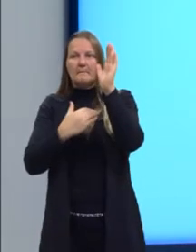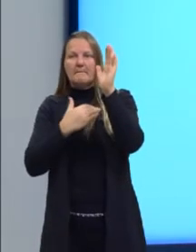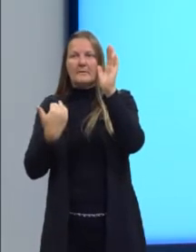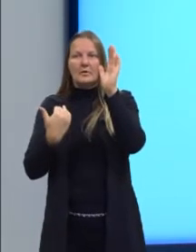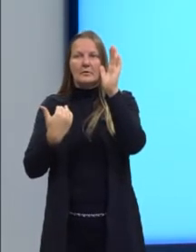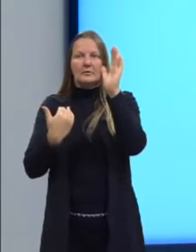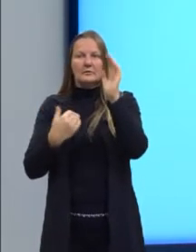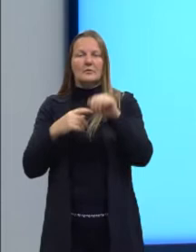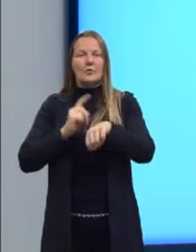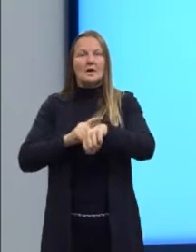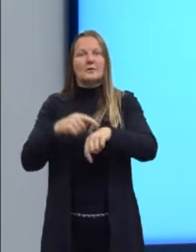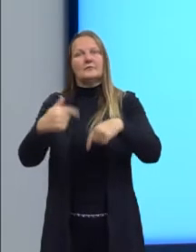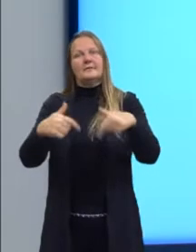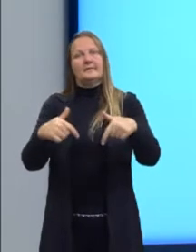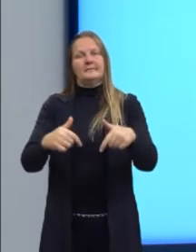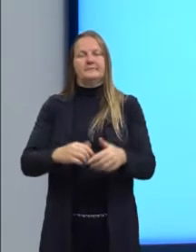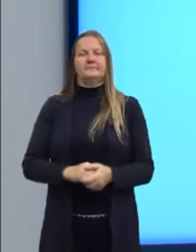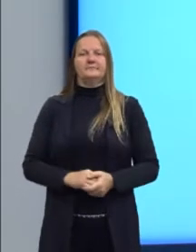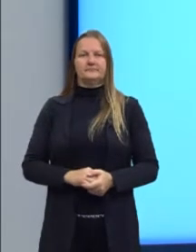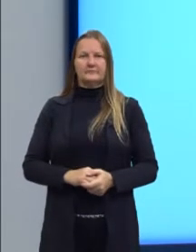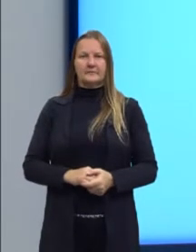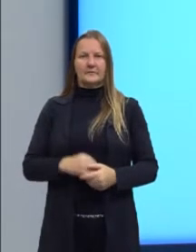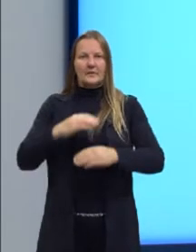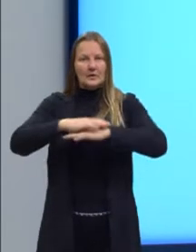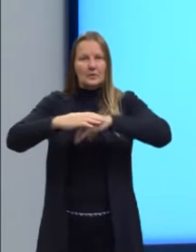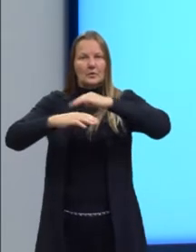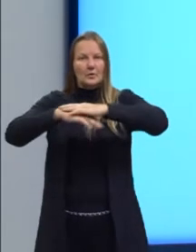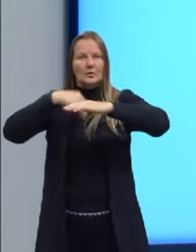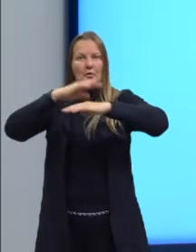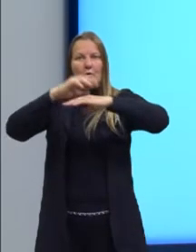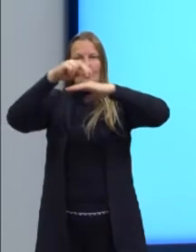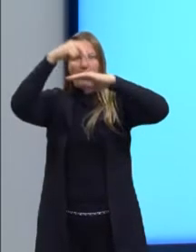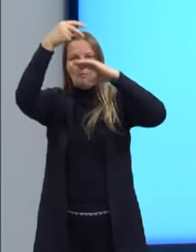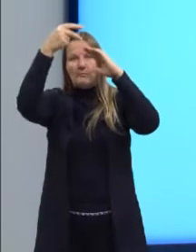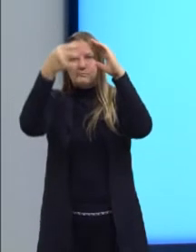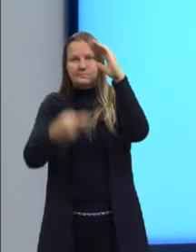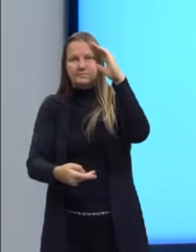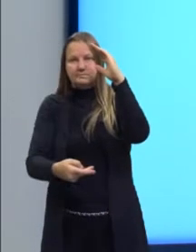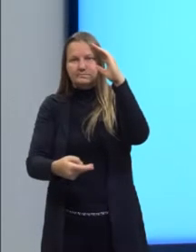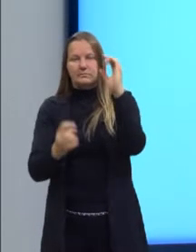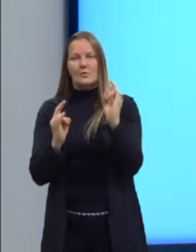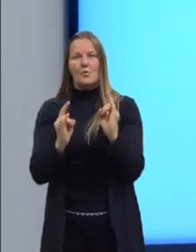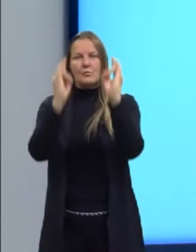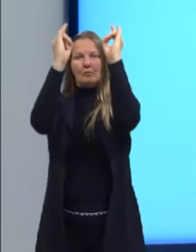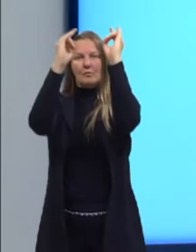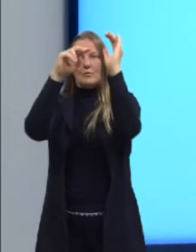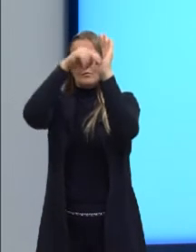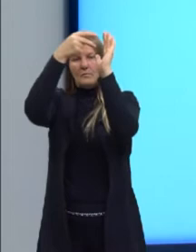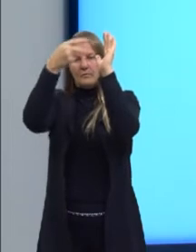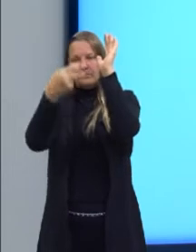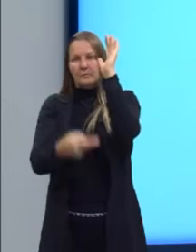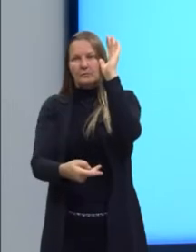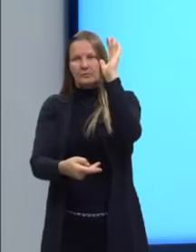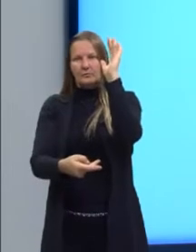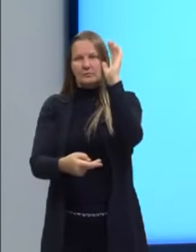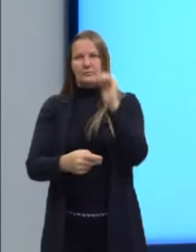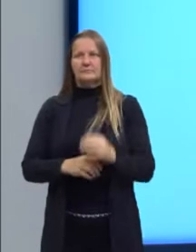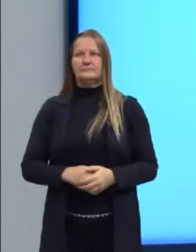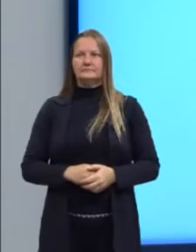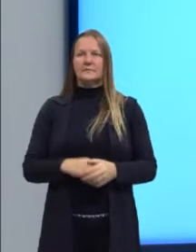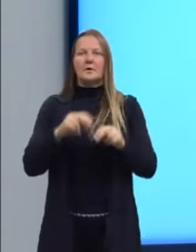no horário de trabalho o que é através de uma queda numa construção e